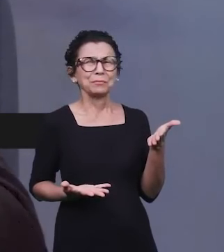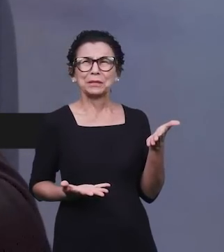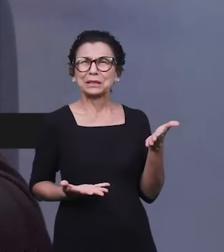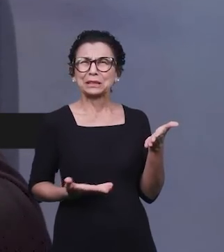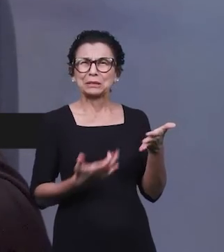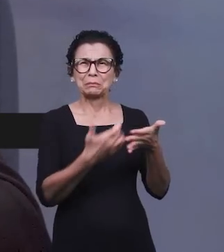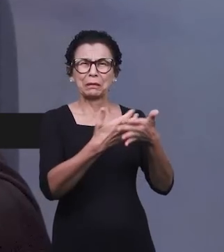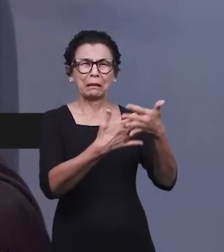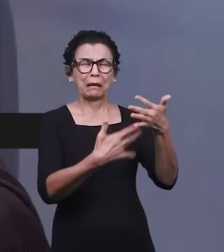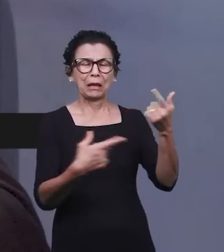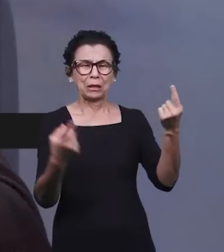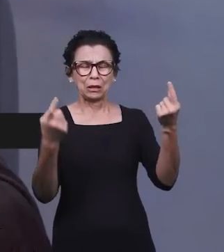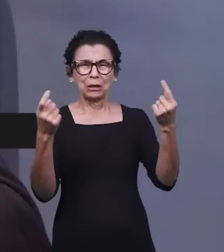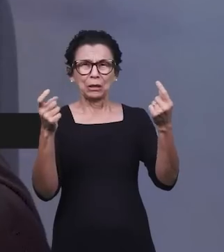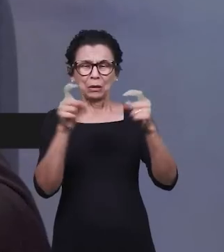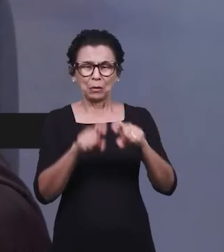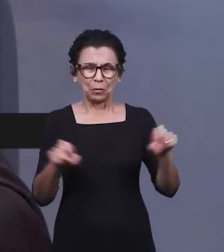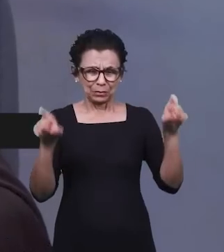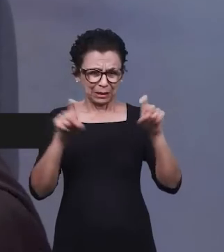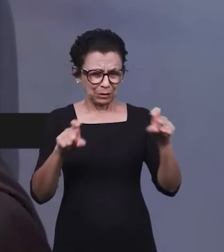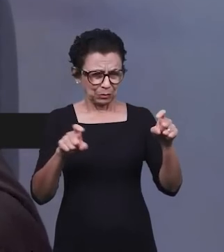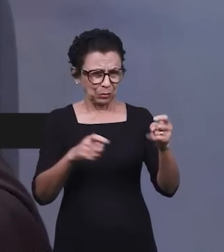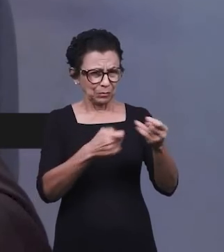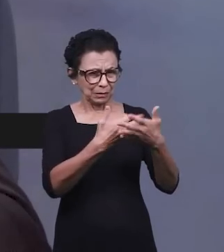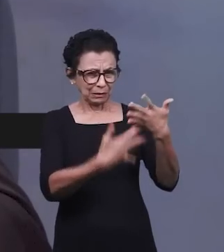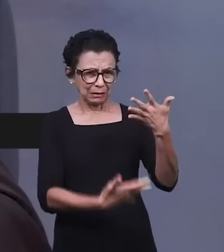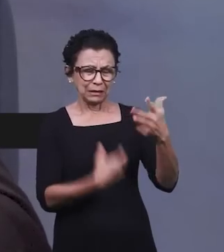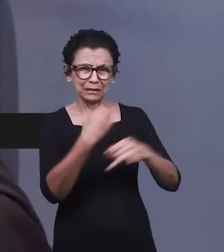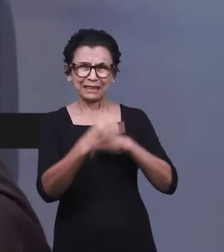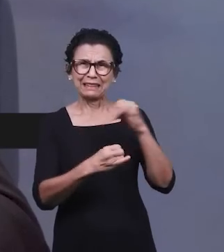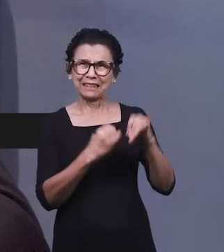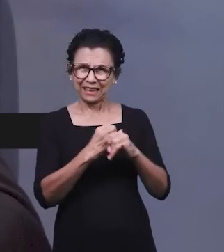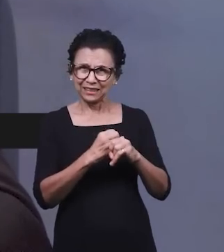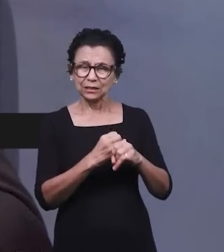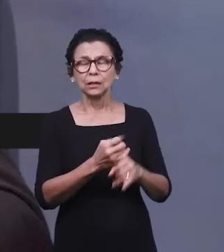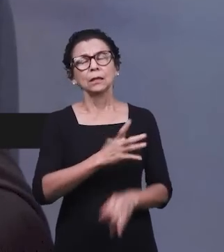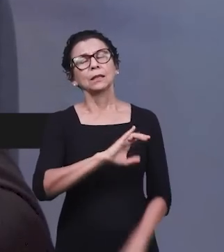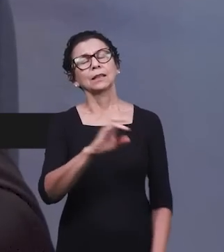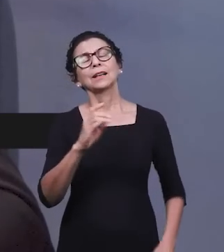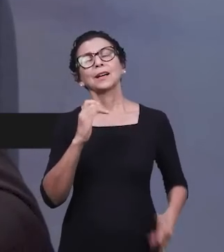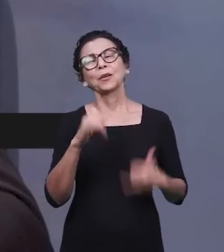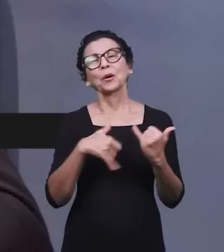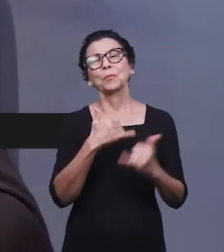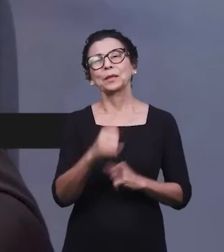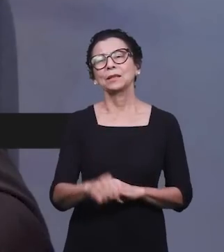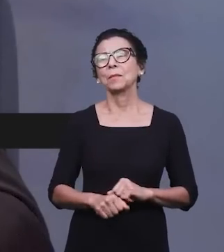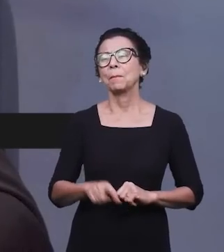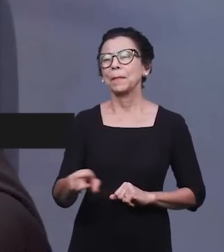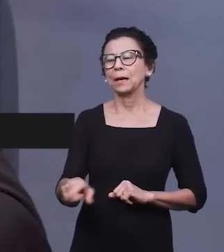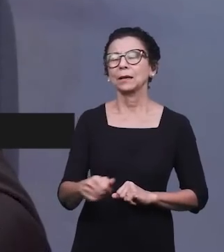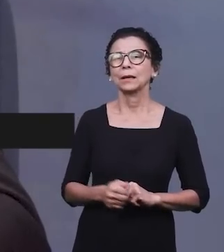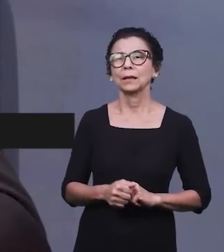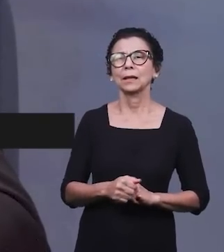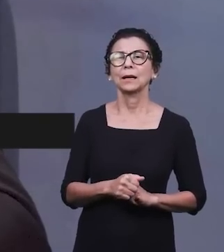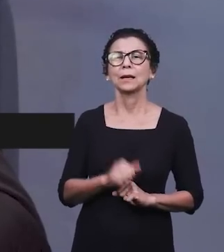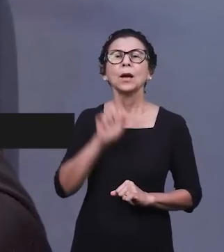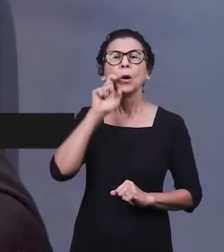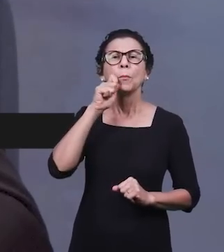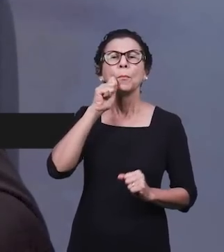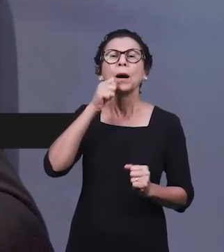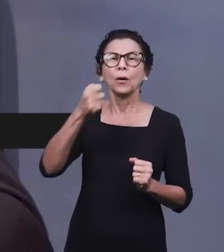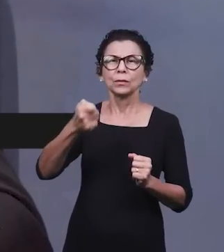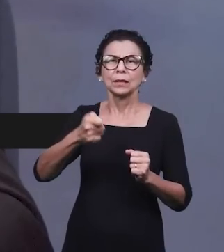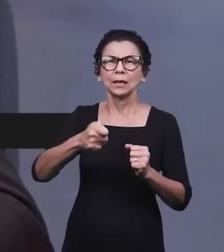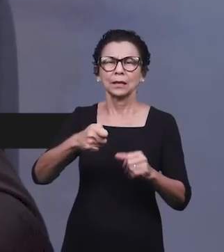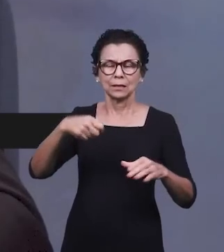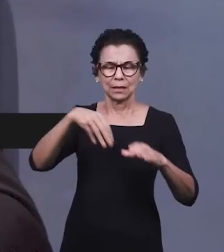preciso fazer alguma coisa mais sofisticada, um aplicativo? Não, eu brinco que até no papel de pão lá, que você comprou o pão de manhã, sobrou um